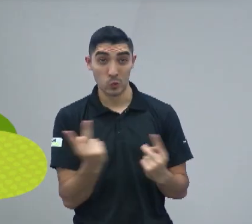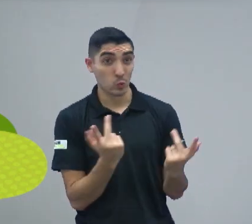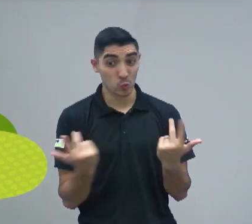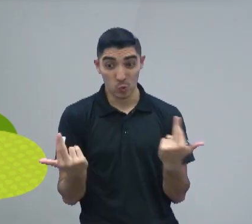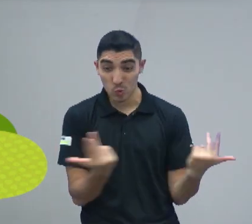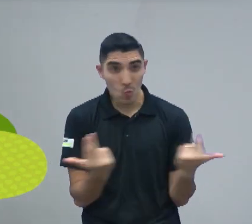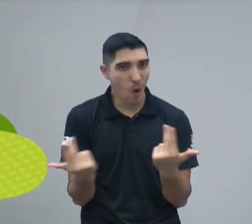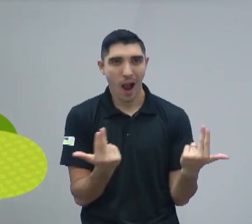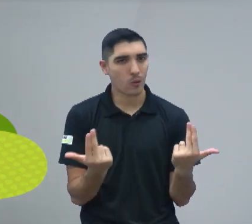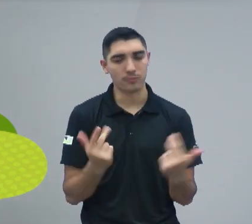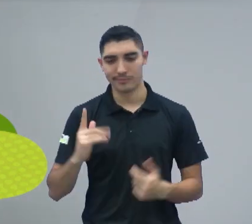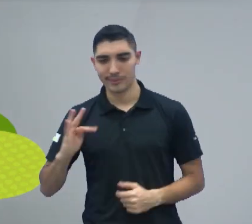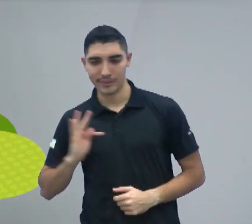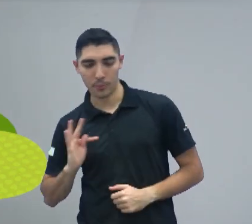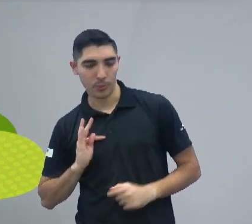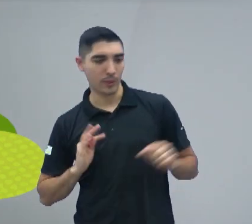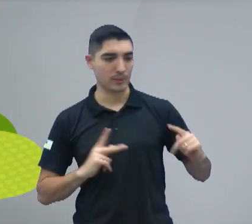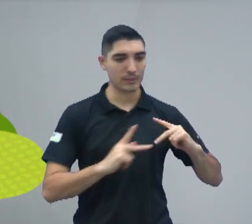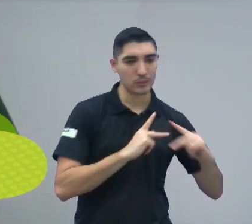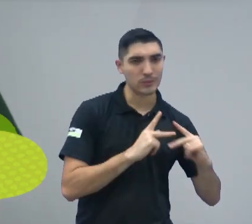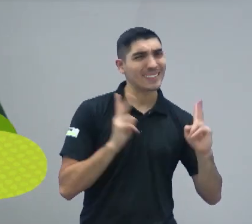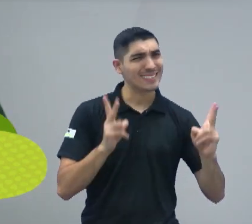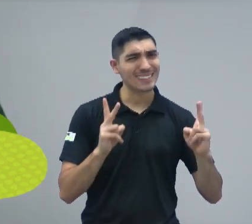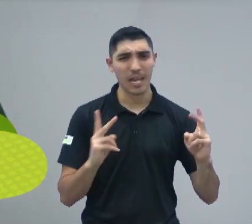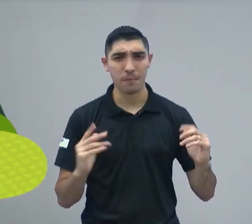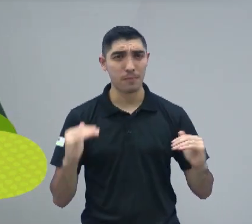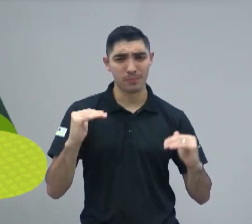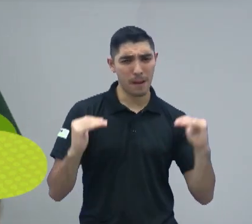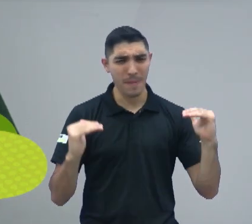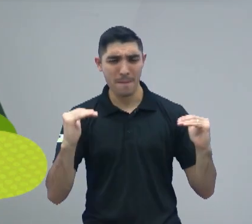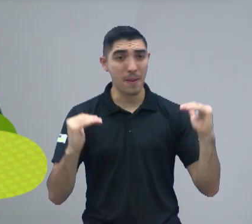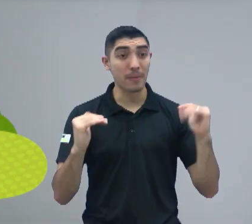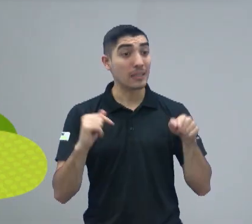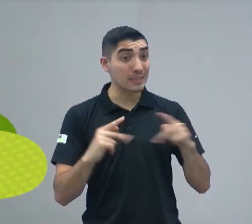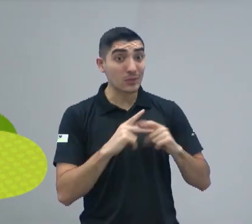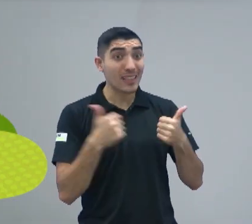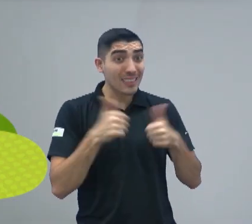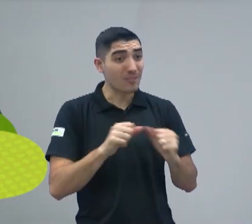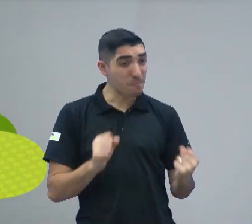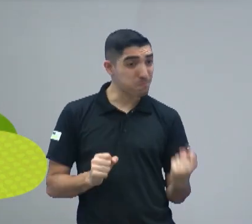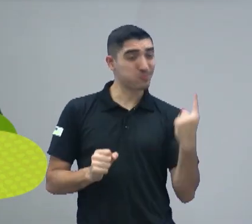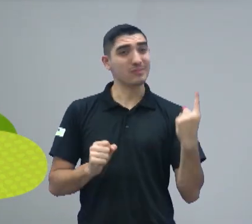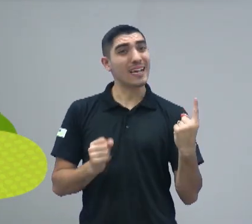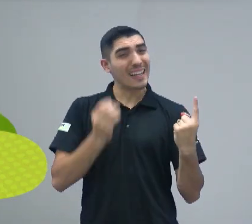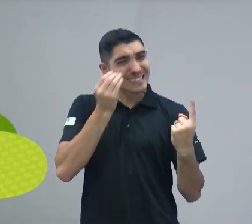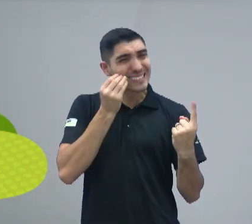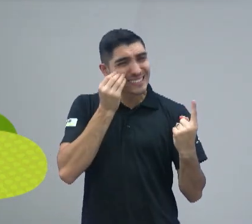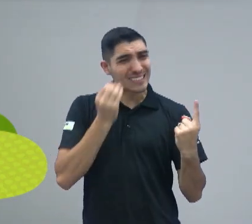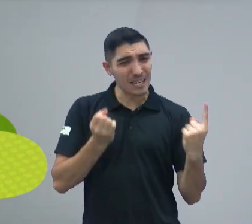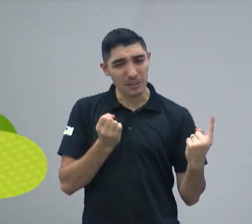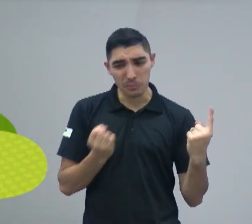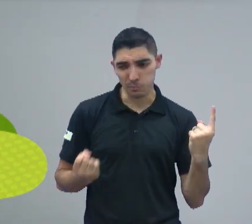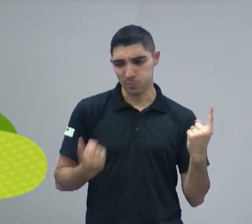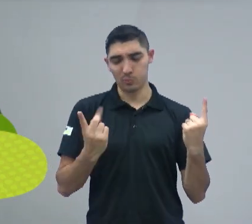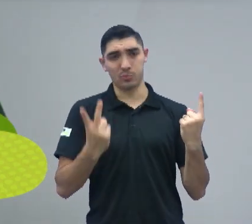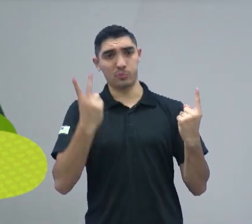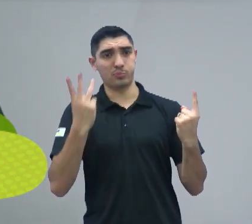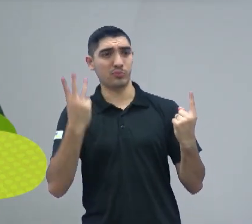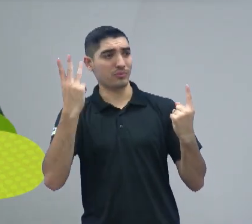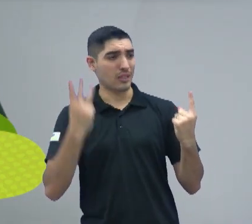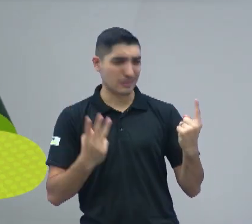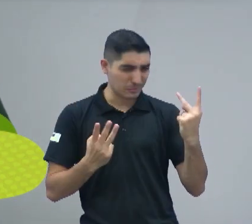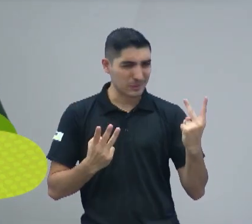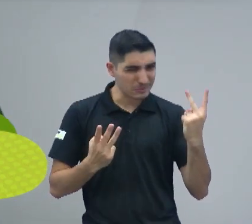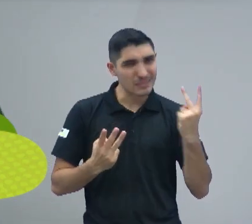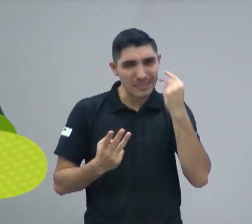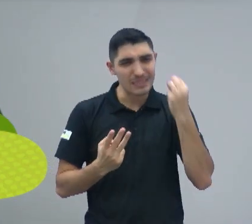sempre apertados. Dessa vez, o São José acabou sendo na frente, depois teve que tentar correr atrás do resultado ali do empate, não deu